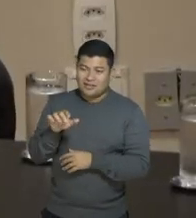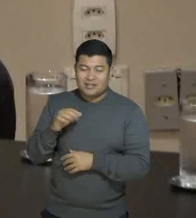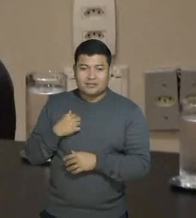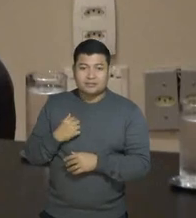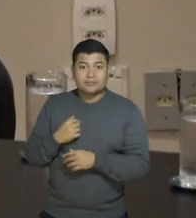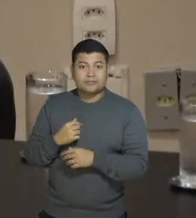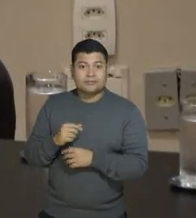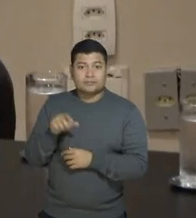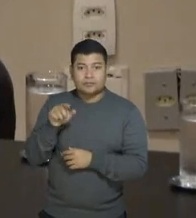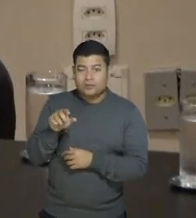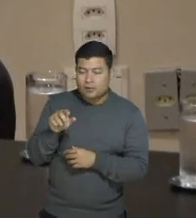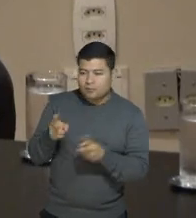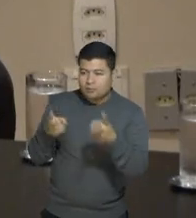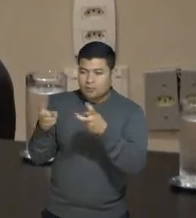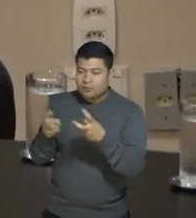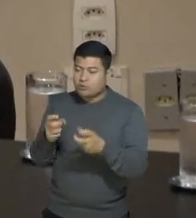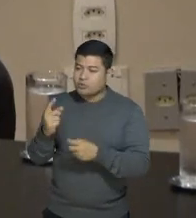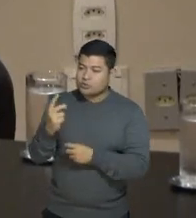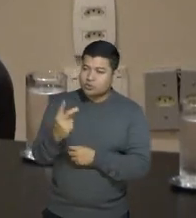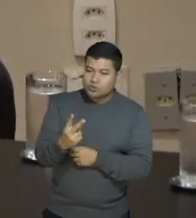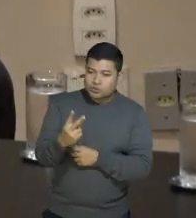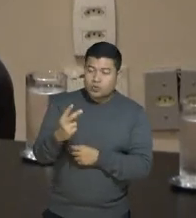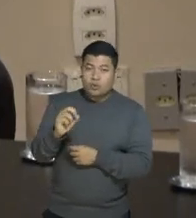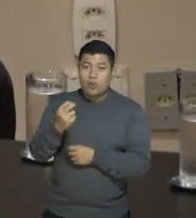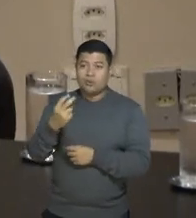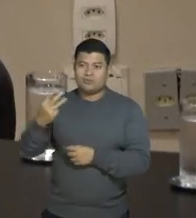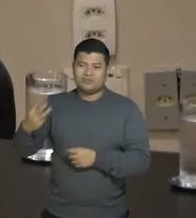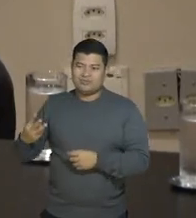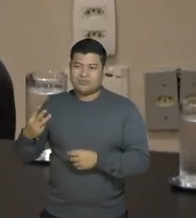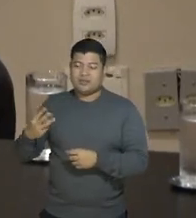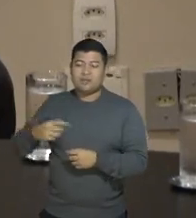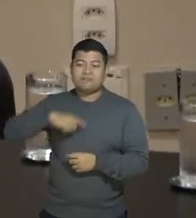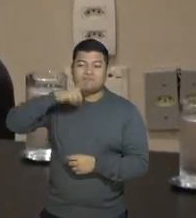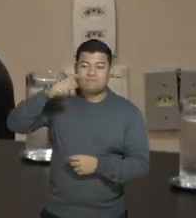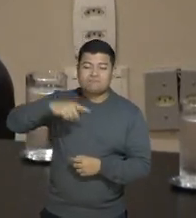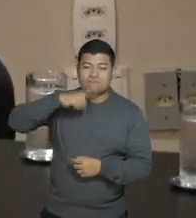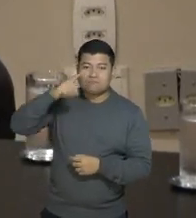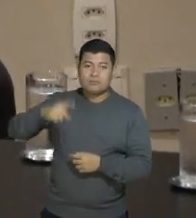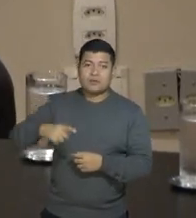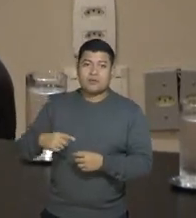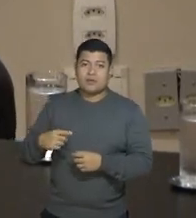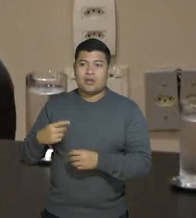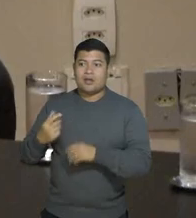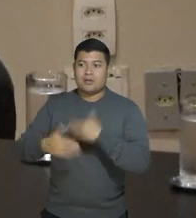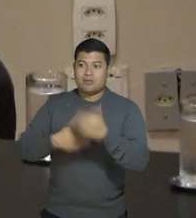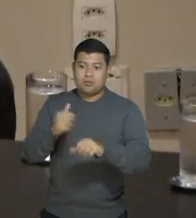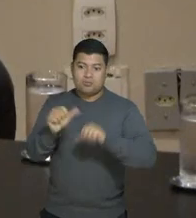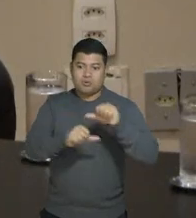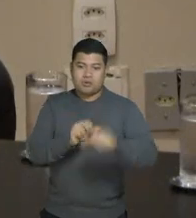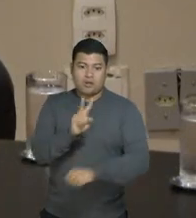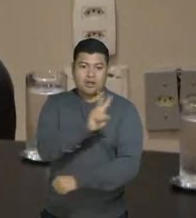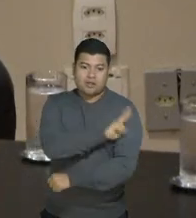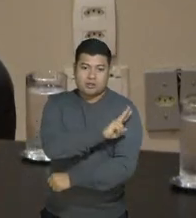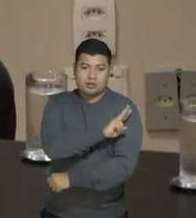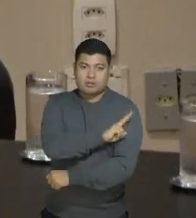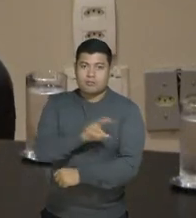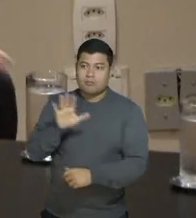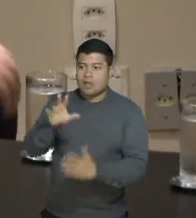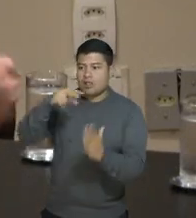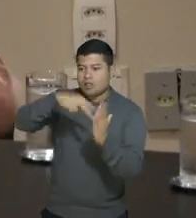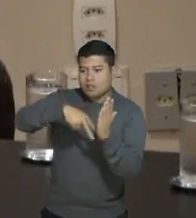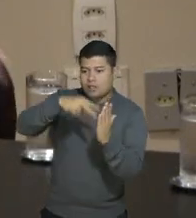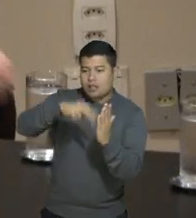tinham dois ou três na turma que não iam adiante, passavam para o segundo ano sem estar lendo, sem estar